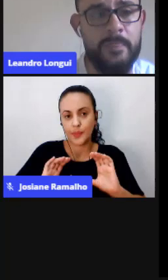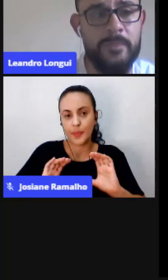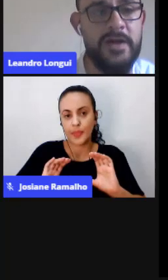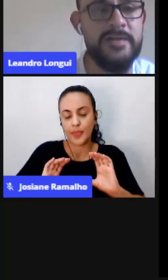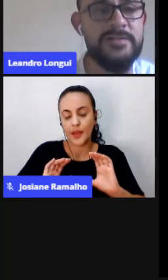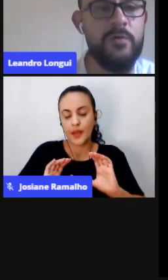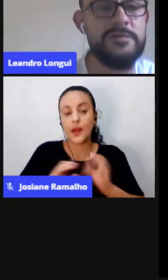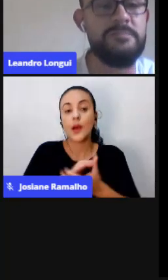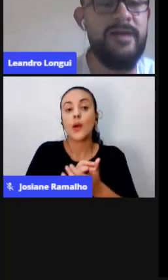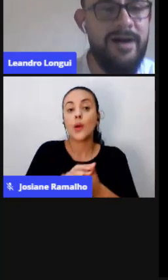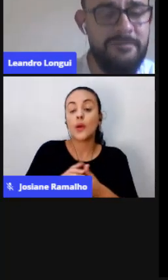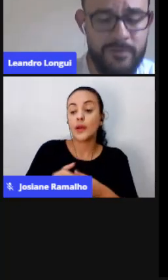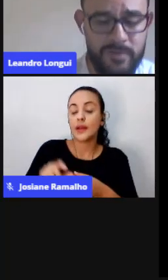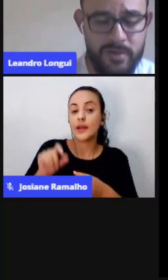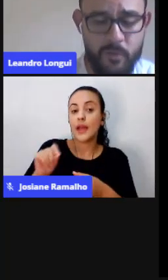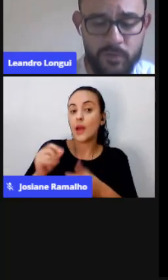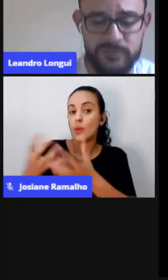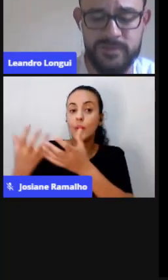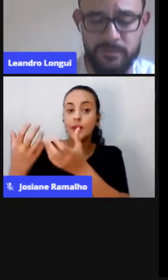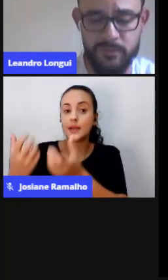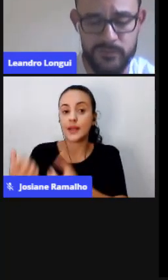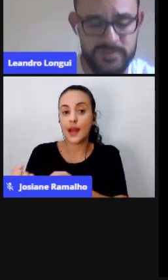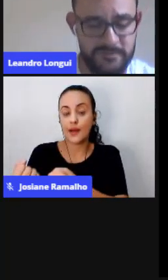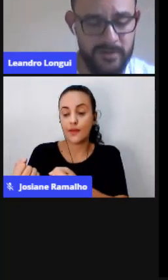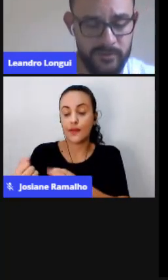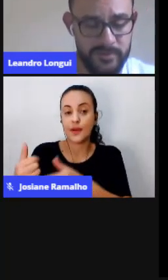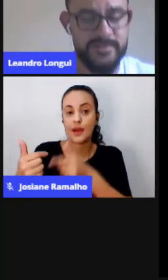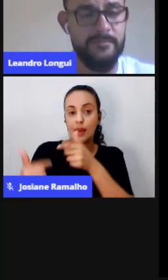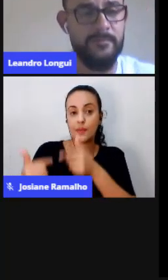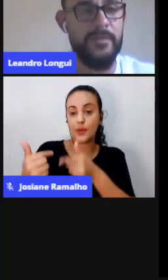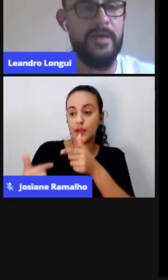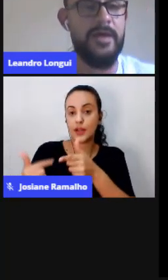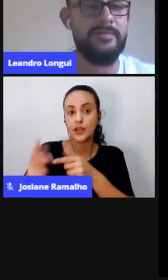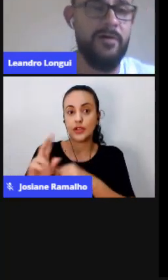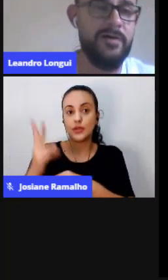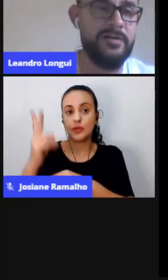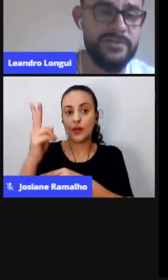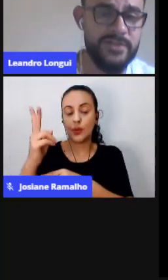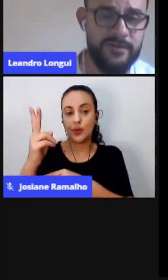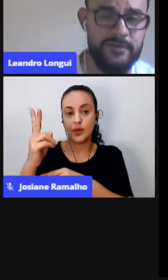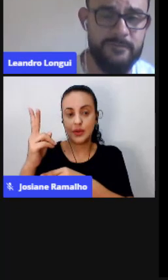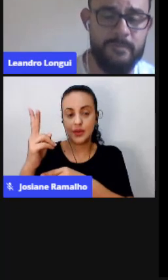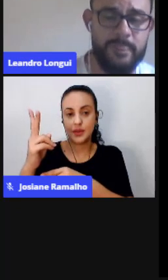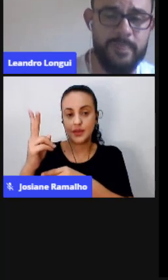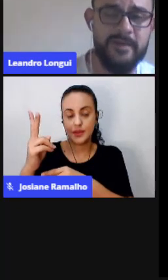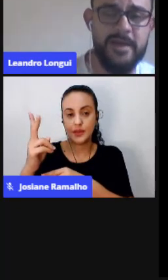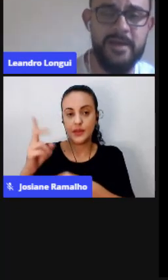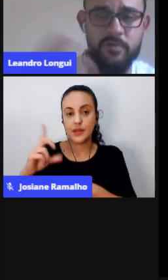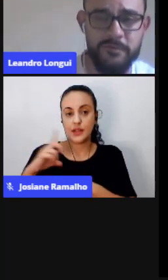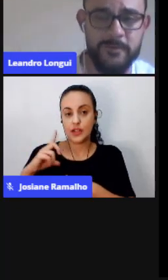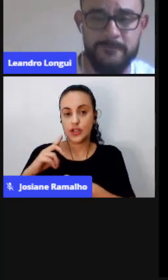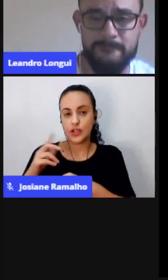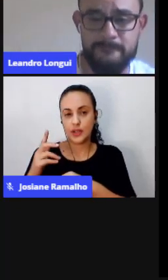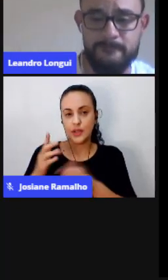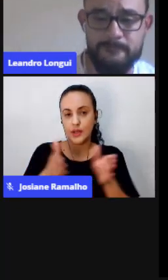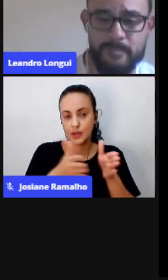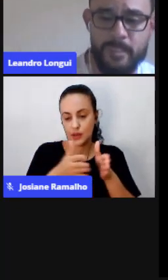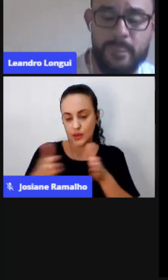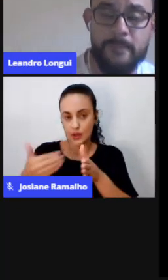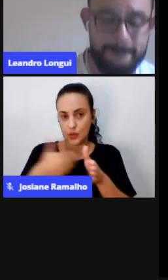vigente. Então, aqueles que conspiravam contra os abusos e valores da ordem vigente, né, daquele